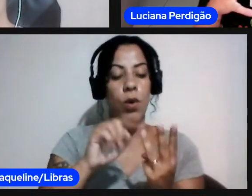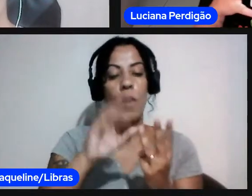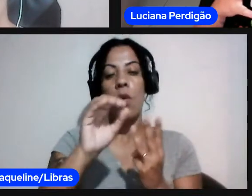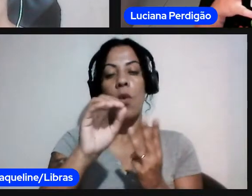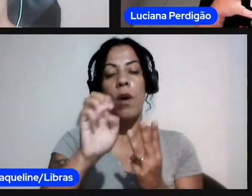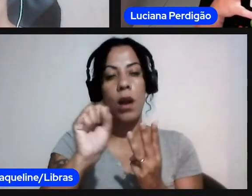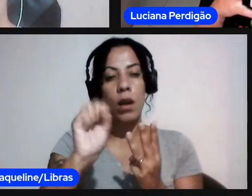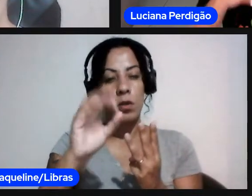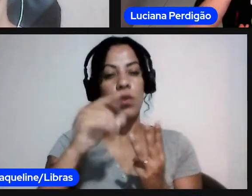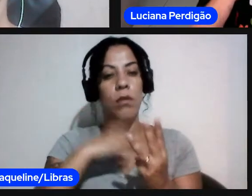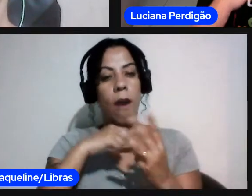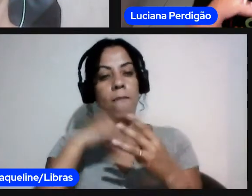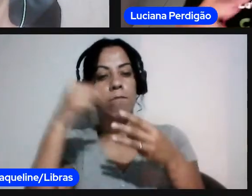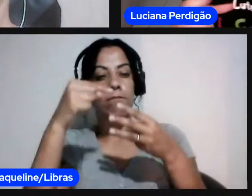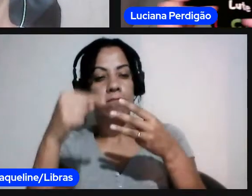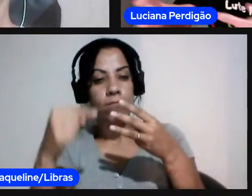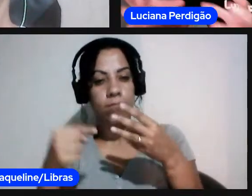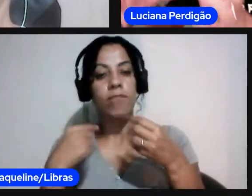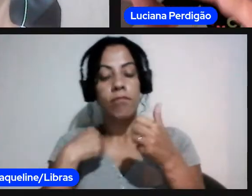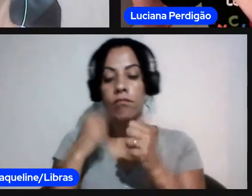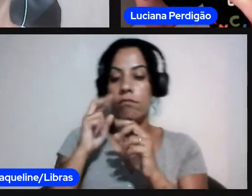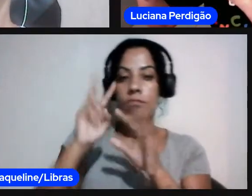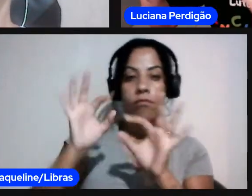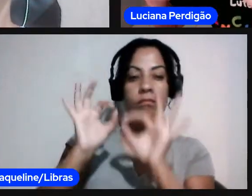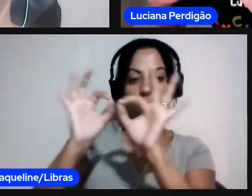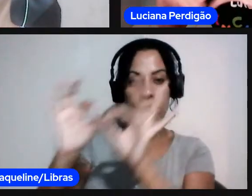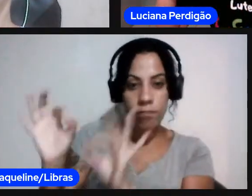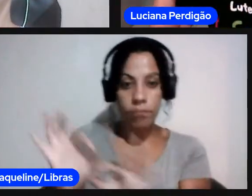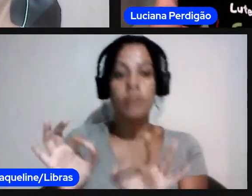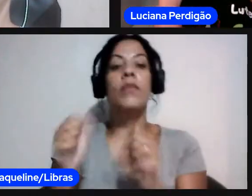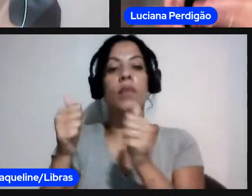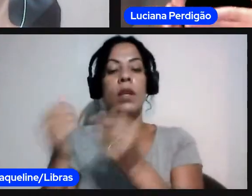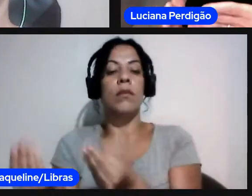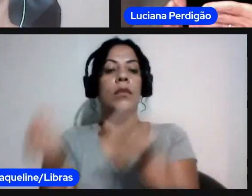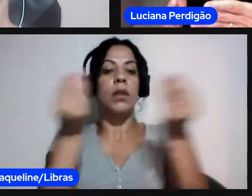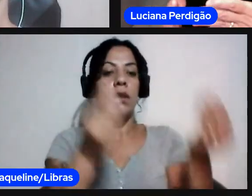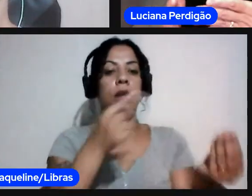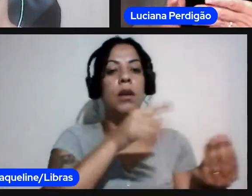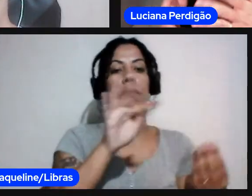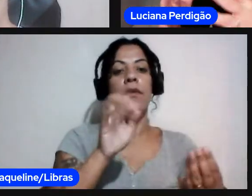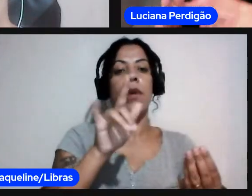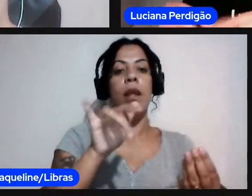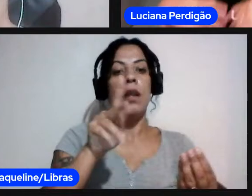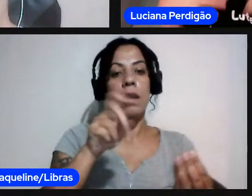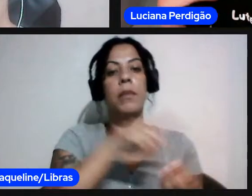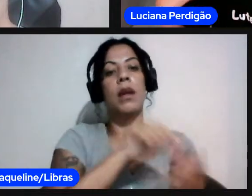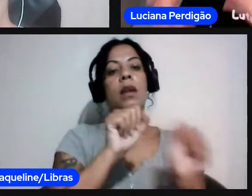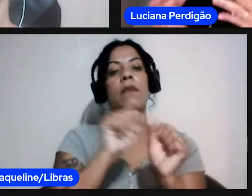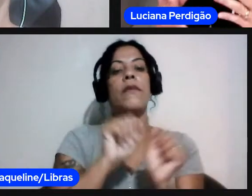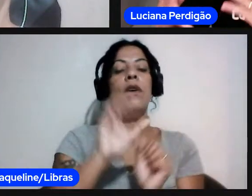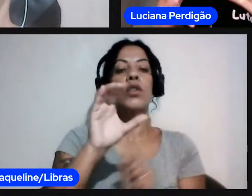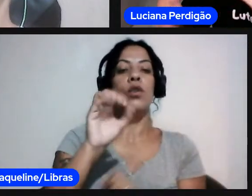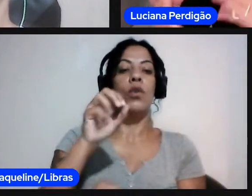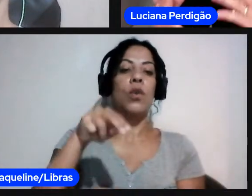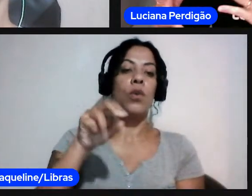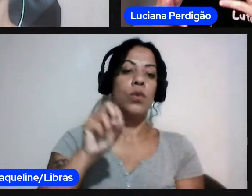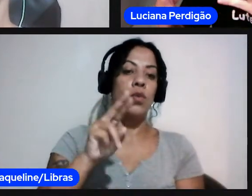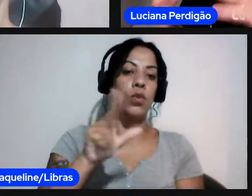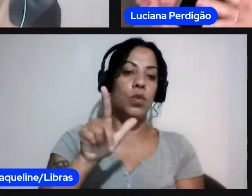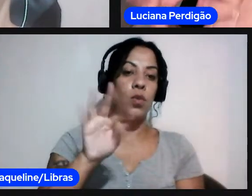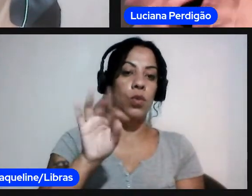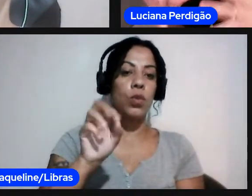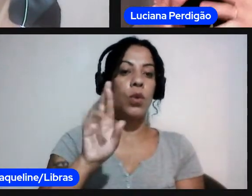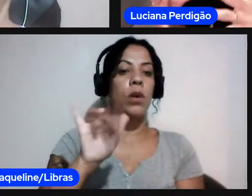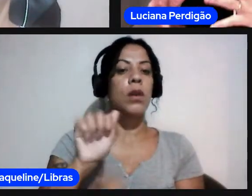utilizava essas diretrizes, e depois o Felipe vinha para poder fazer a consultoria. E aí a consultoria, ela traz